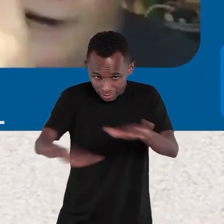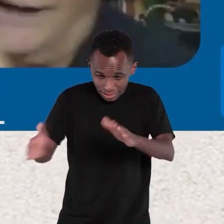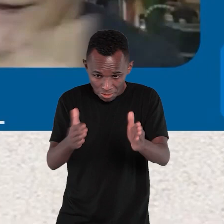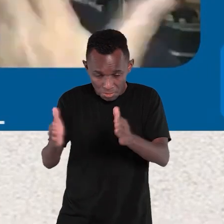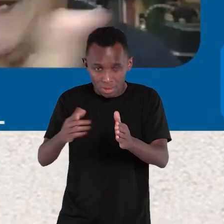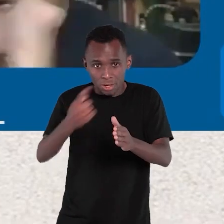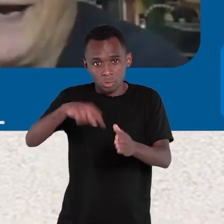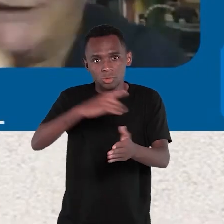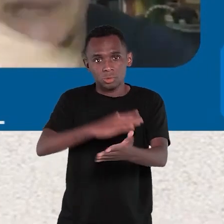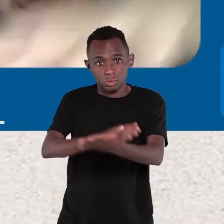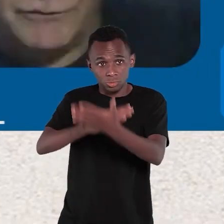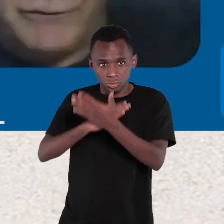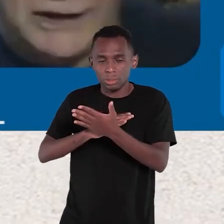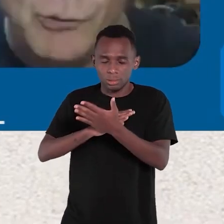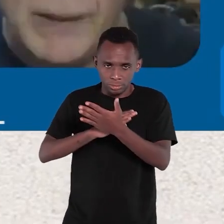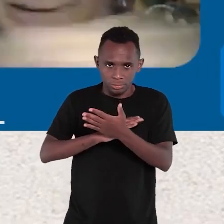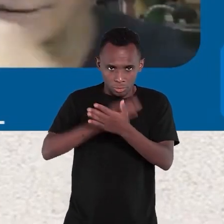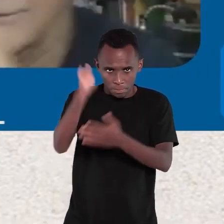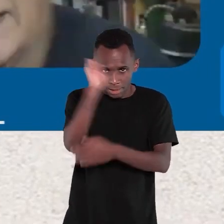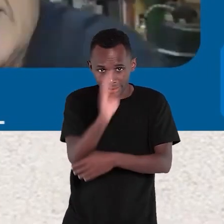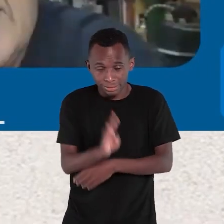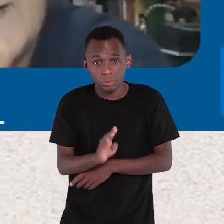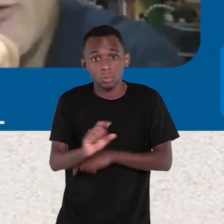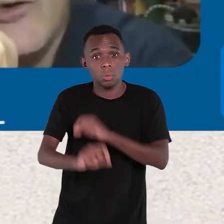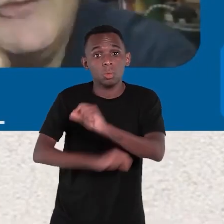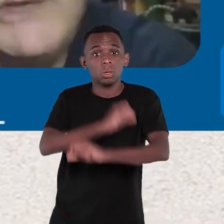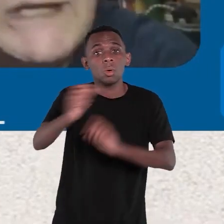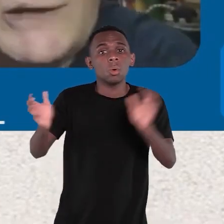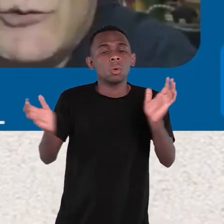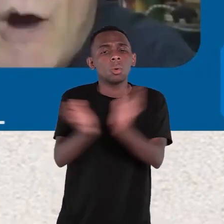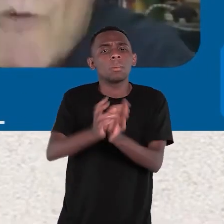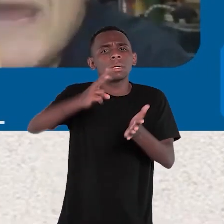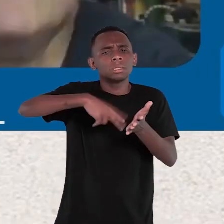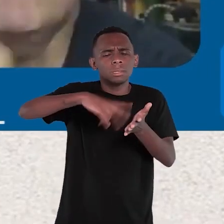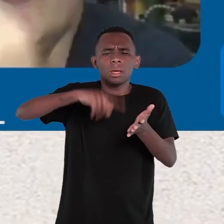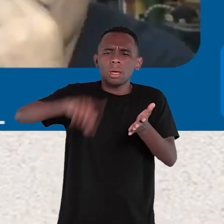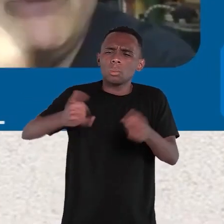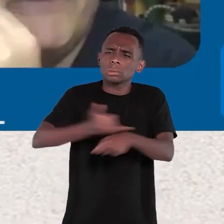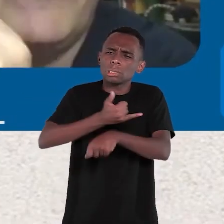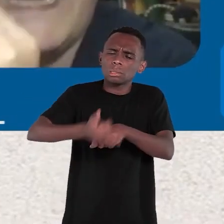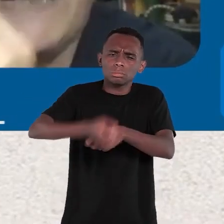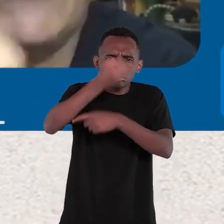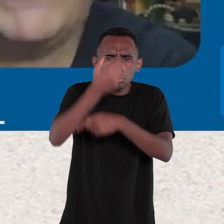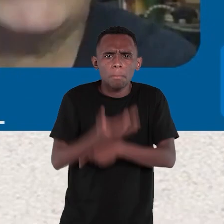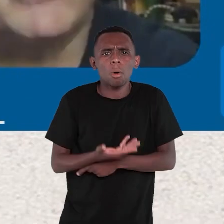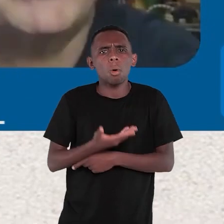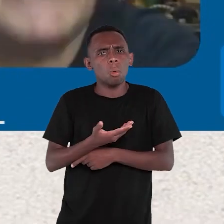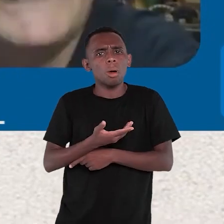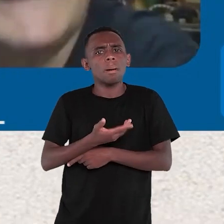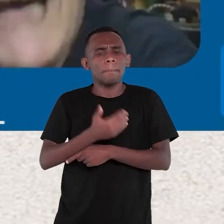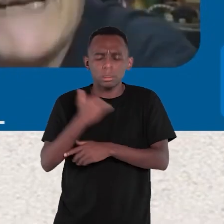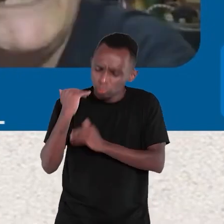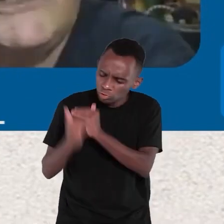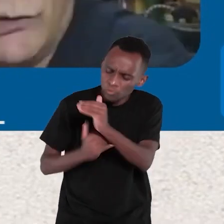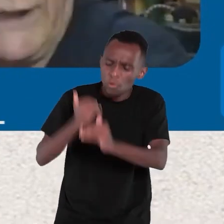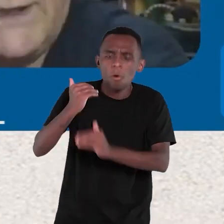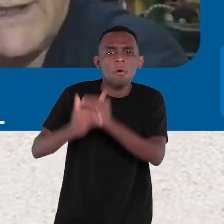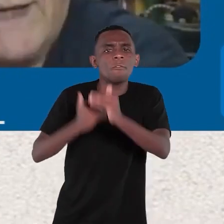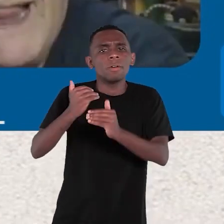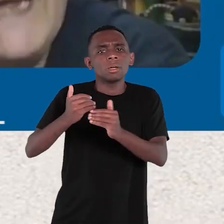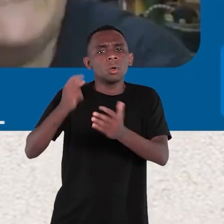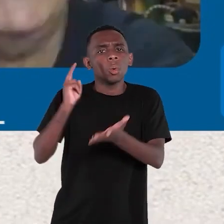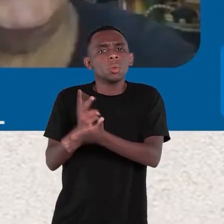ajudou a gente, eu estou falando do Brasil, né, que o clube de leitura é um meio muito eficaz para sustentar